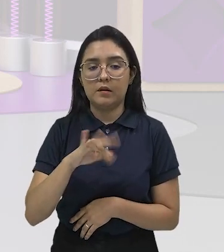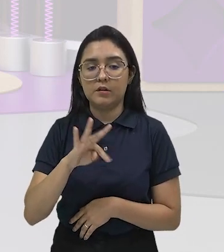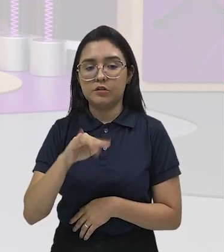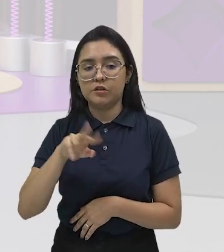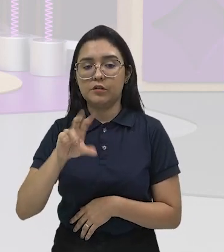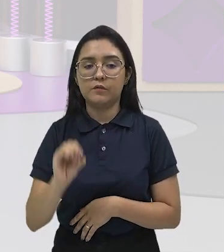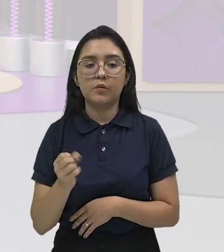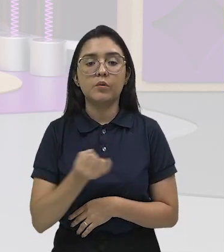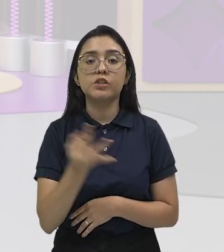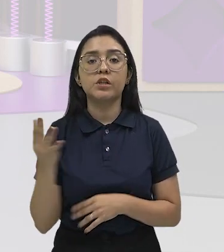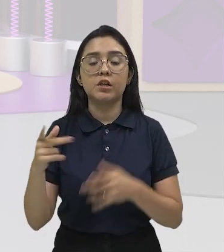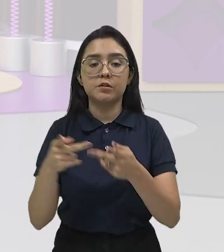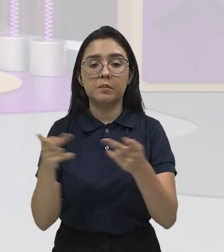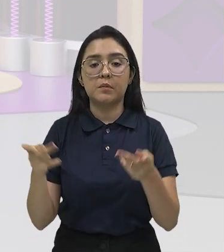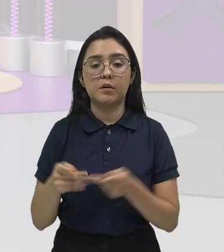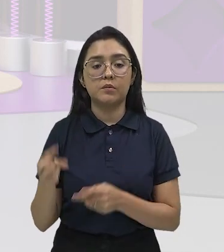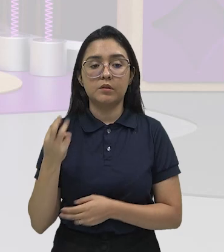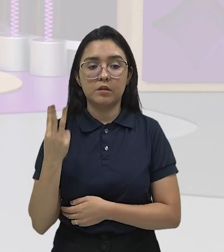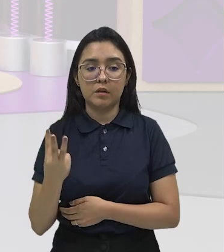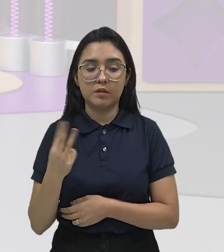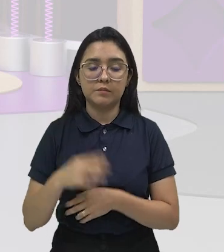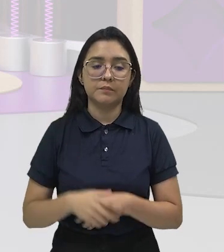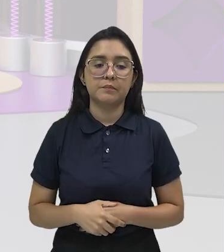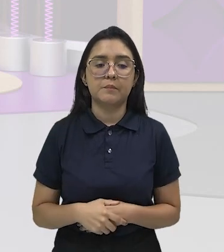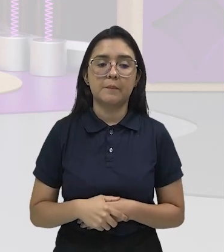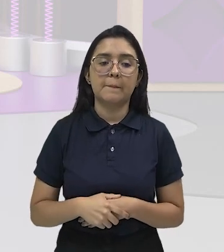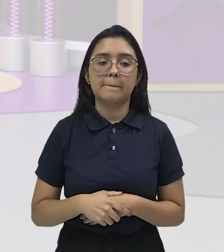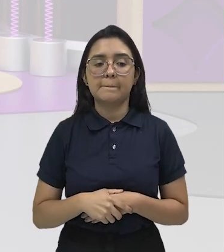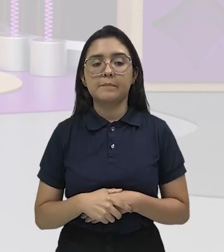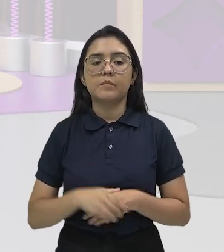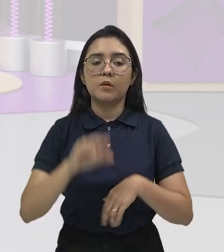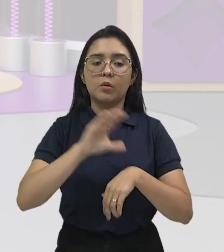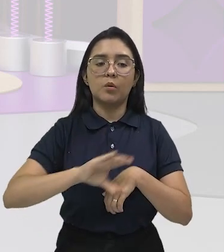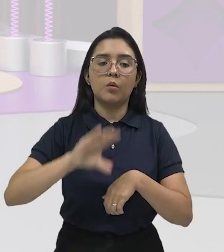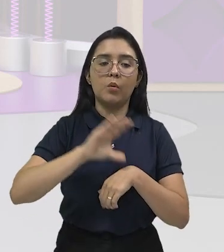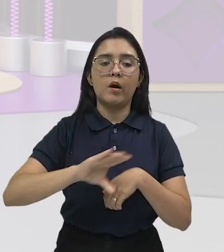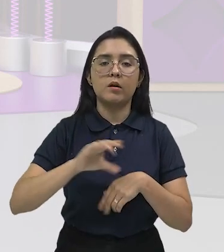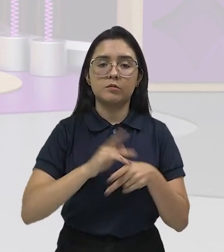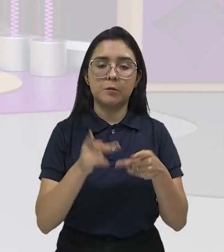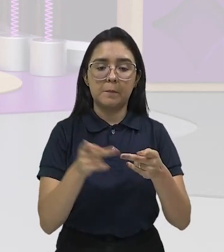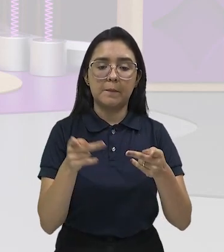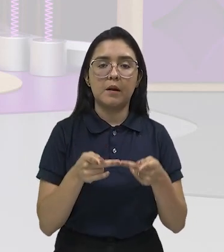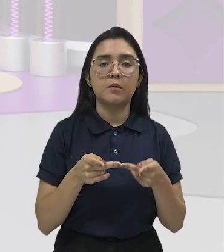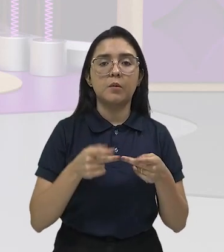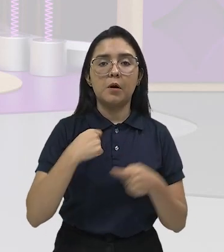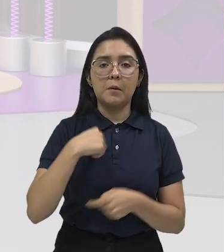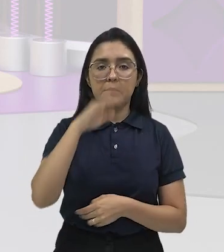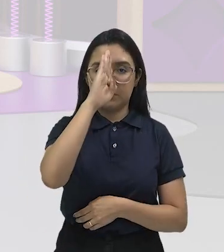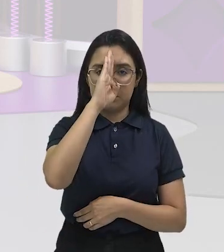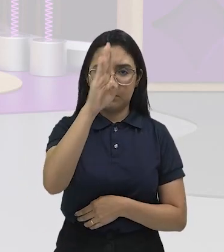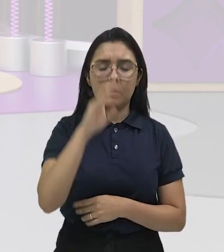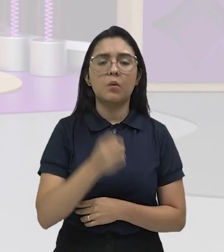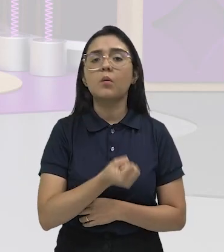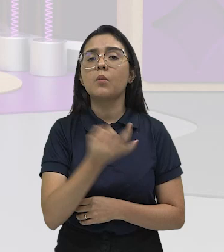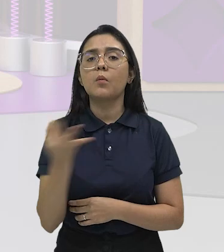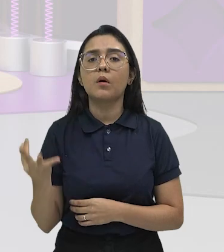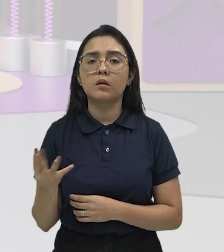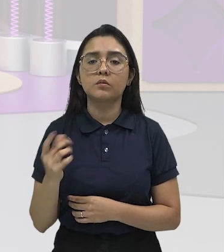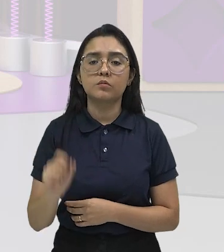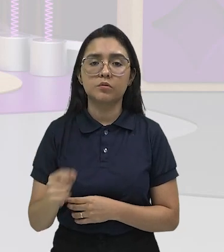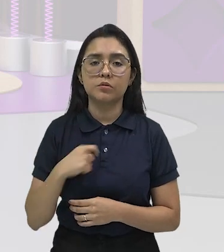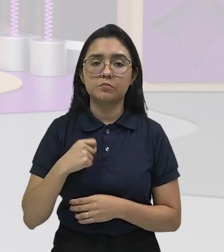de pratos, 3. Curso, prato principal. Quantos pratos